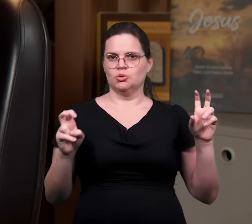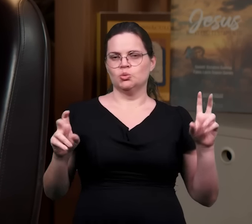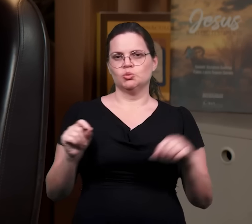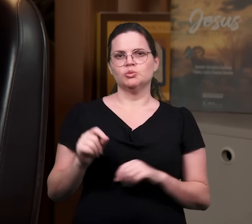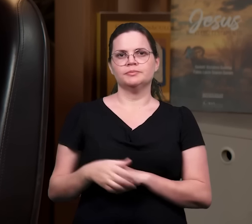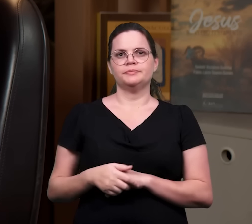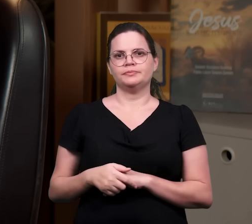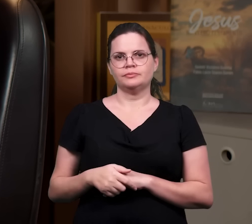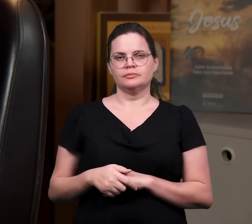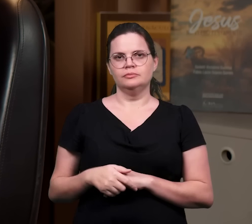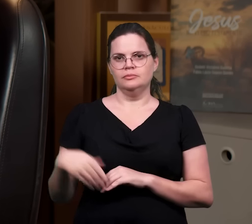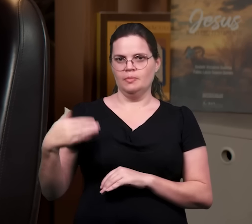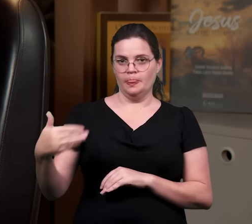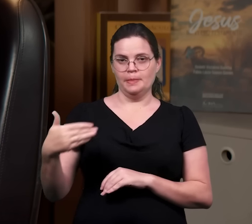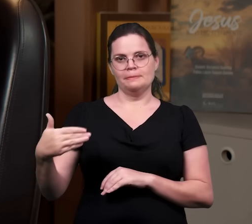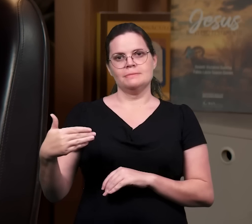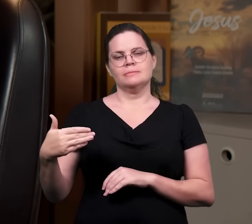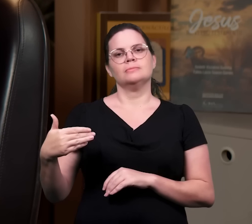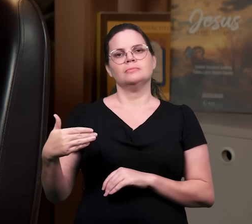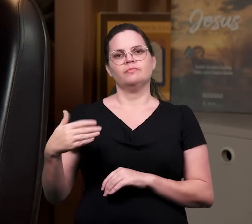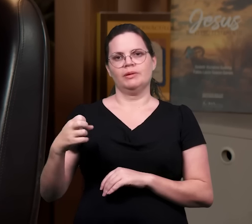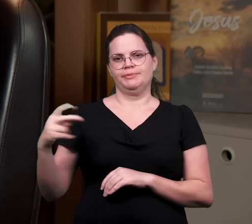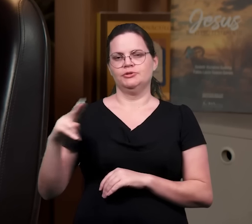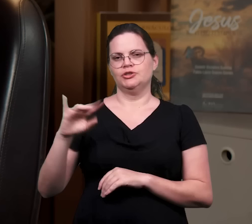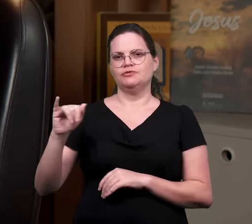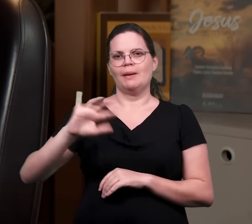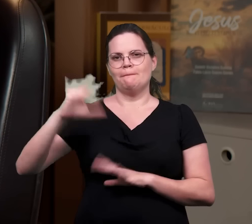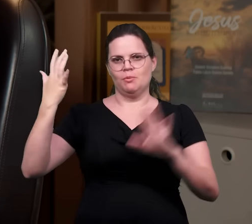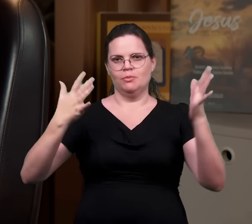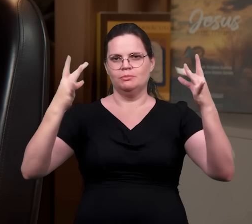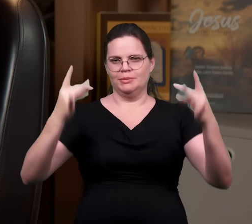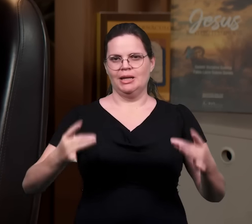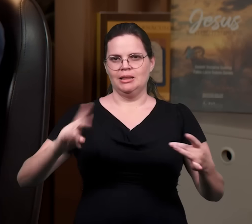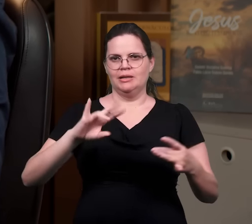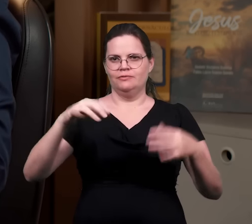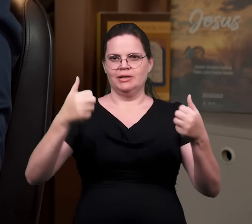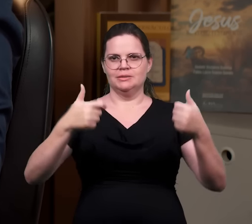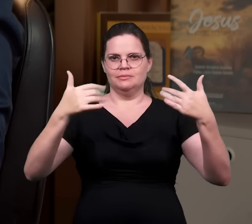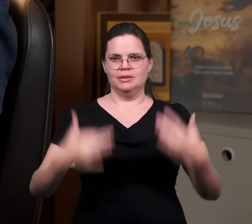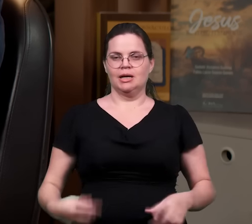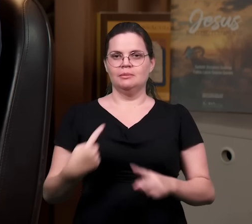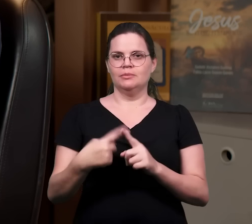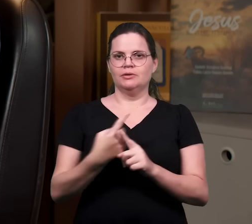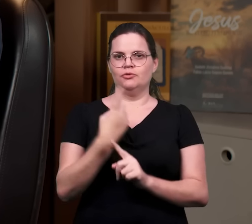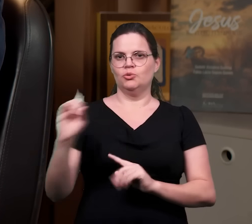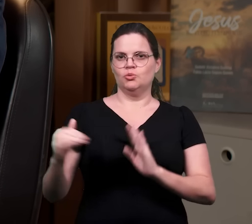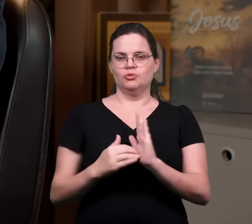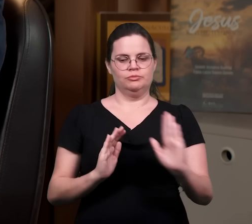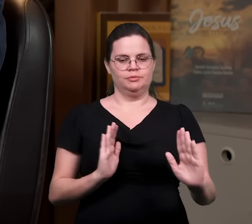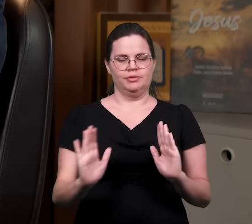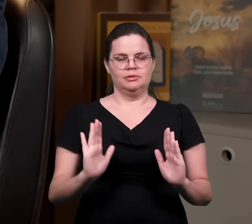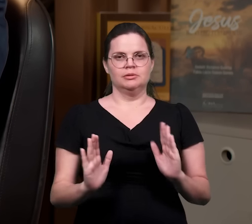dos sinais para o próximo episódio, para nós podermos abordar com mais detalhes, que foi o último